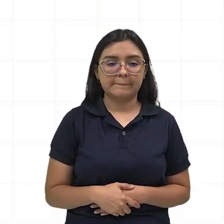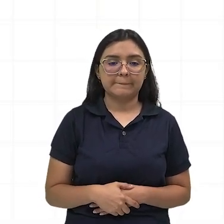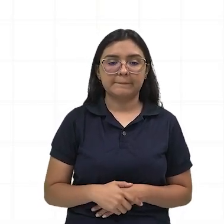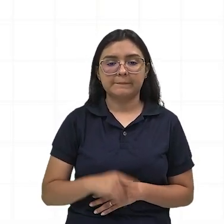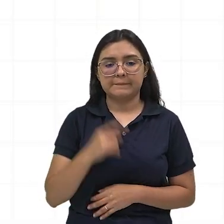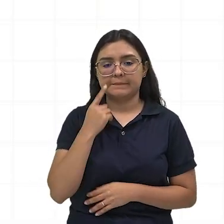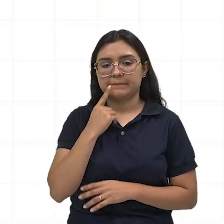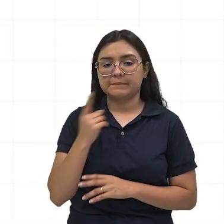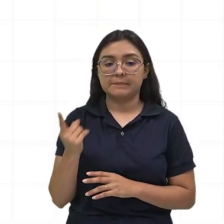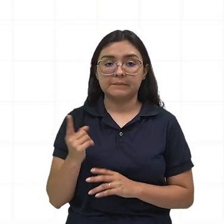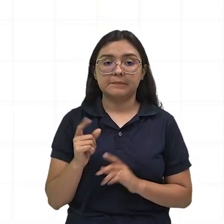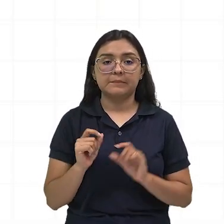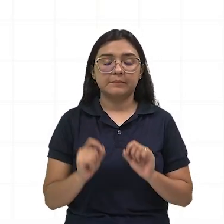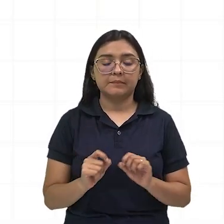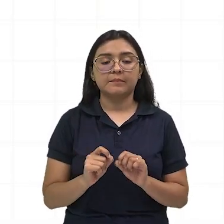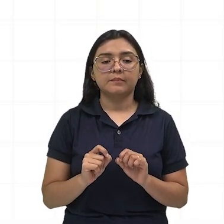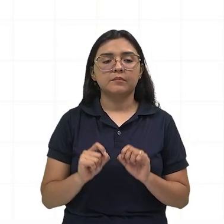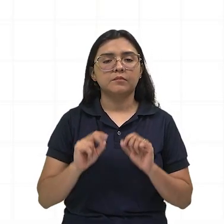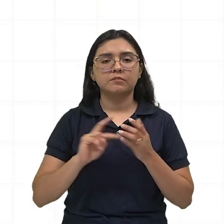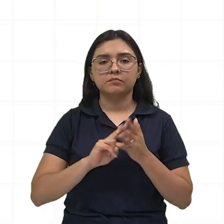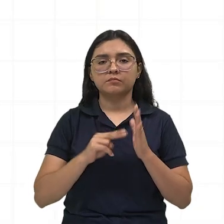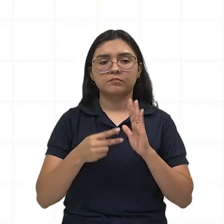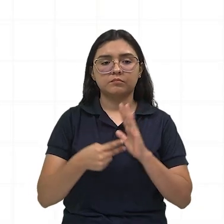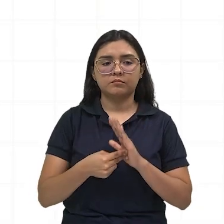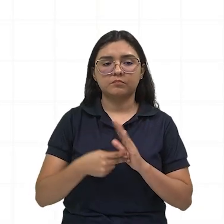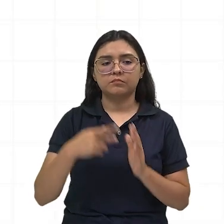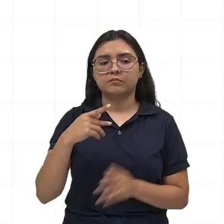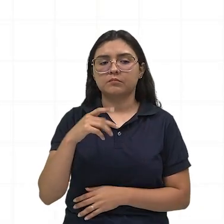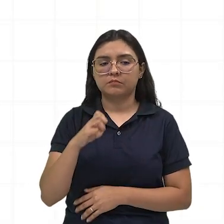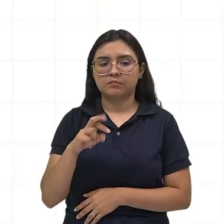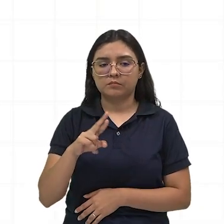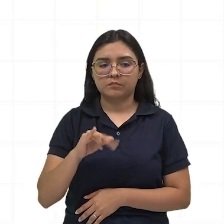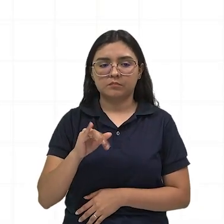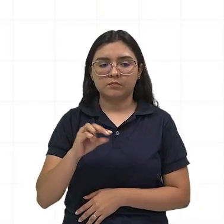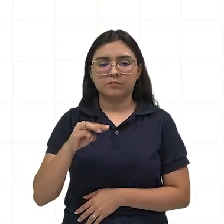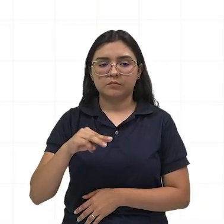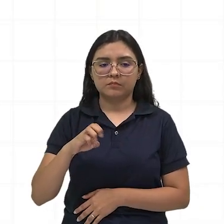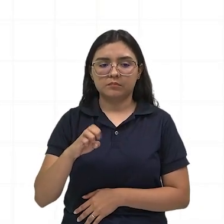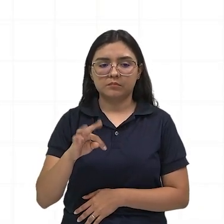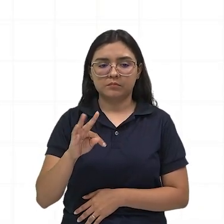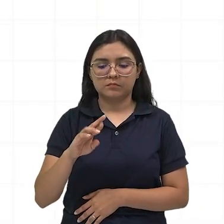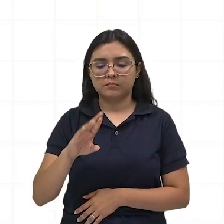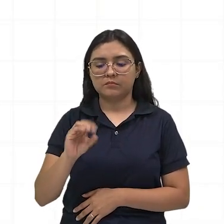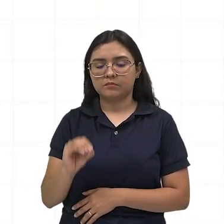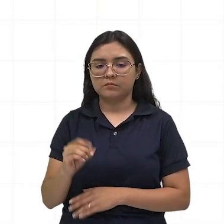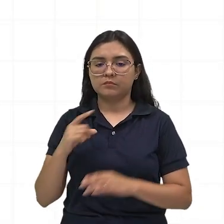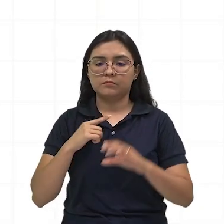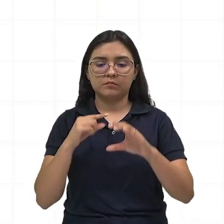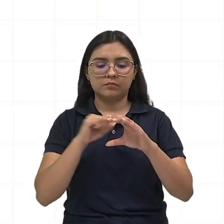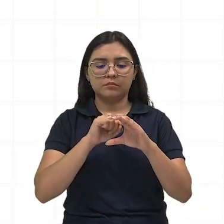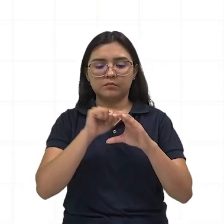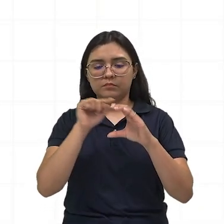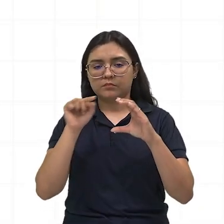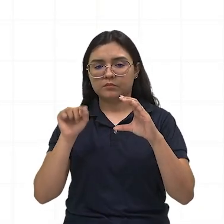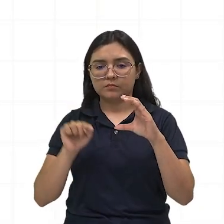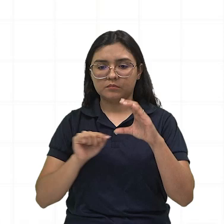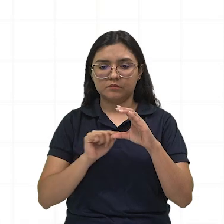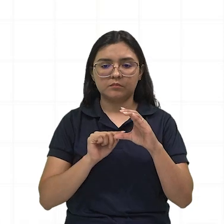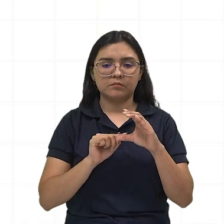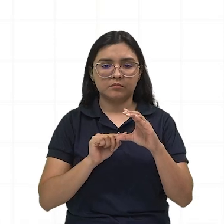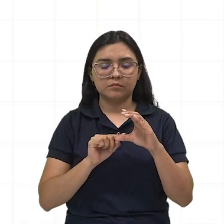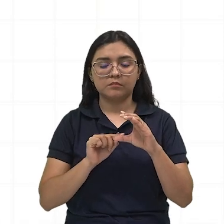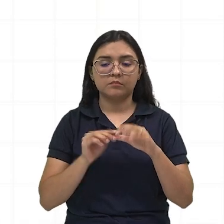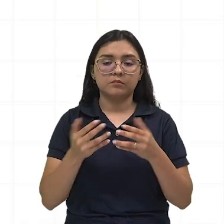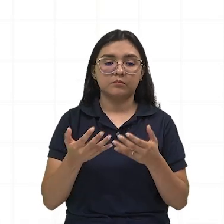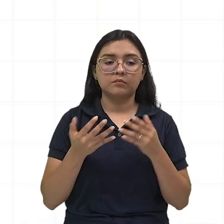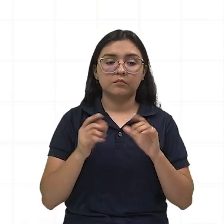do círculo, opa, ó, o que é o perímetro? O perímetro do círculo é a medida do seu contorno. Portanto,